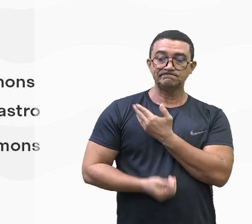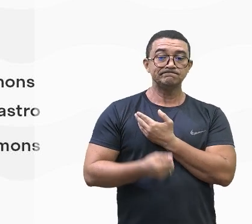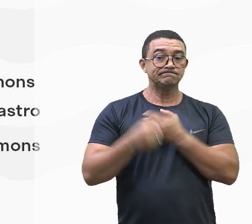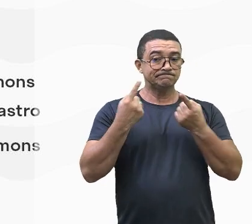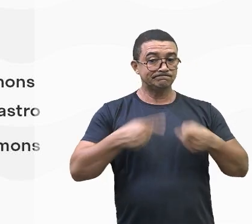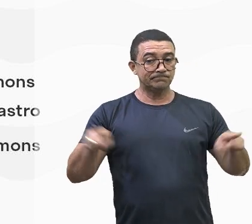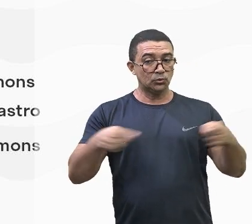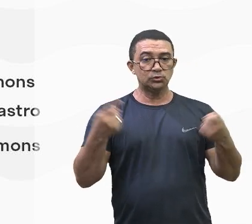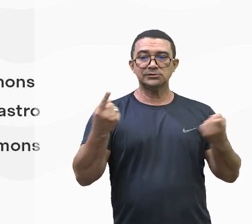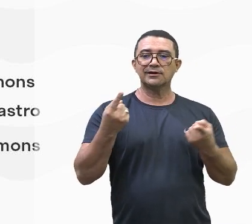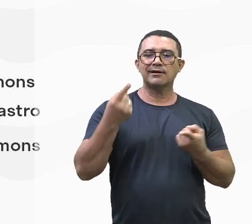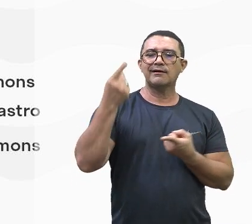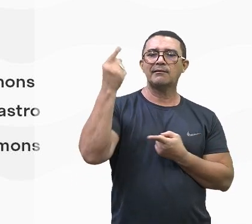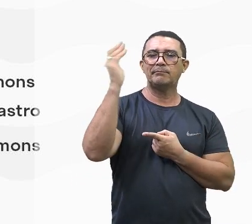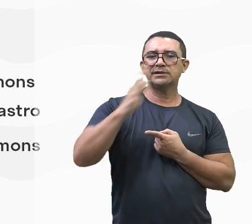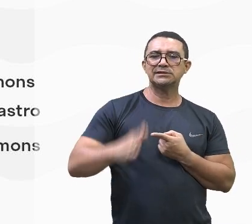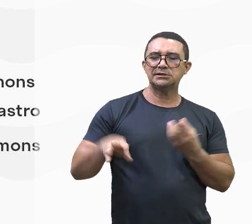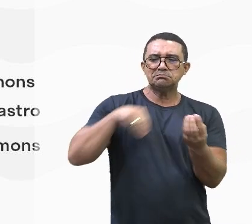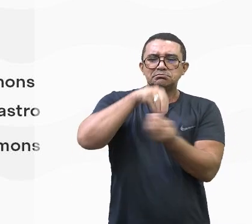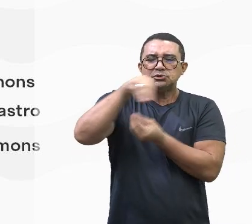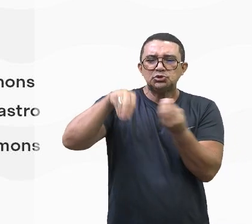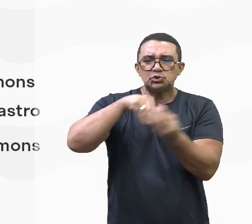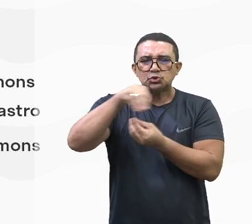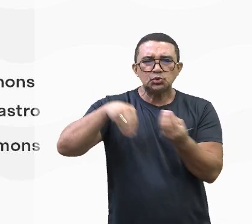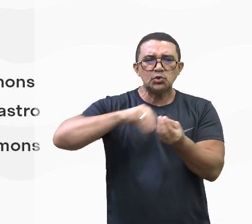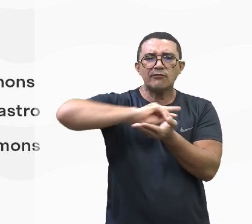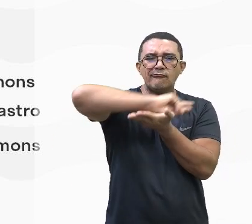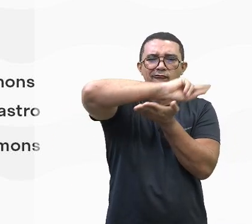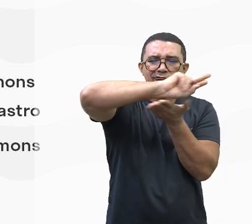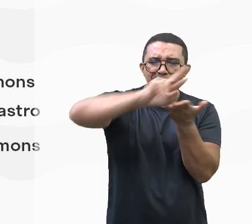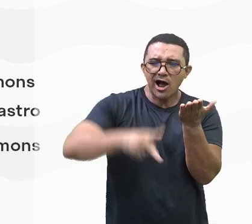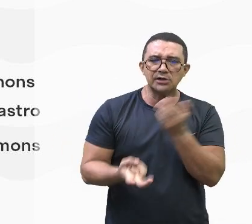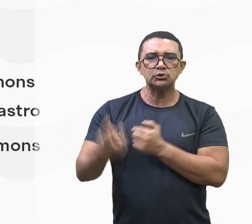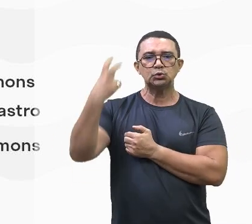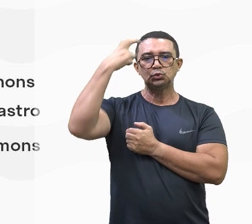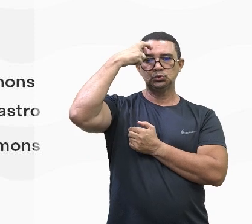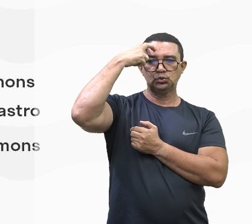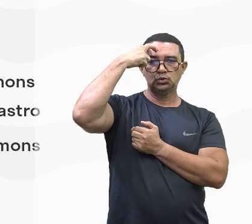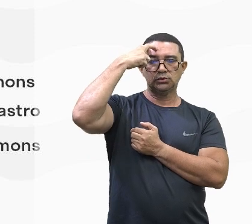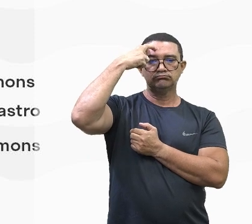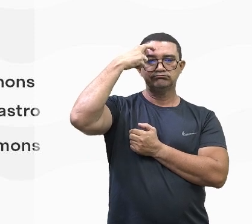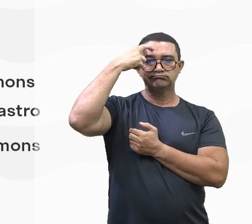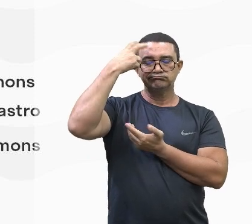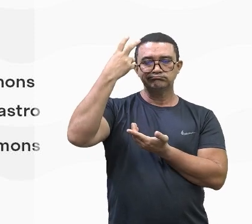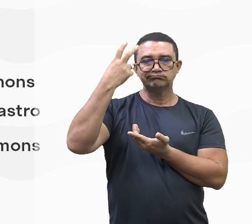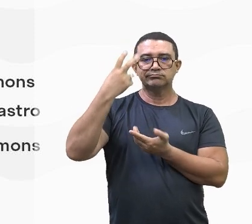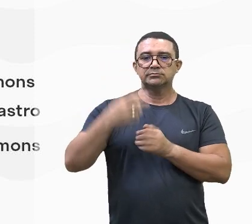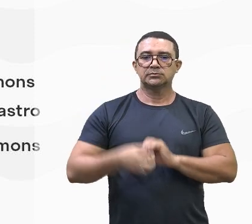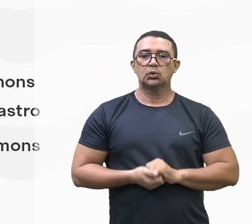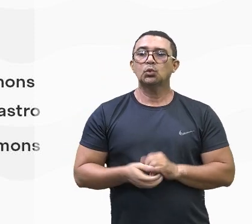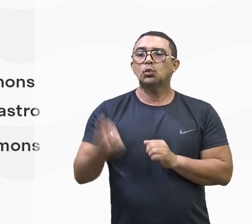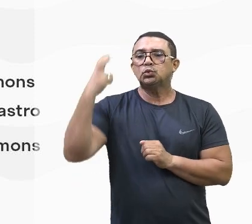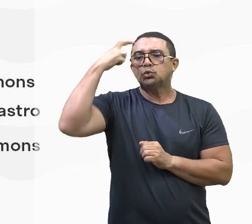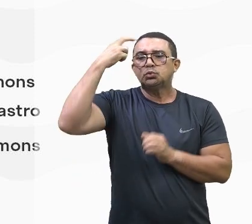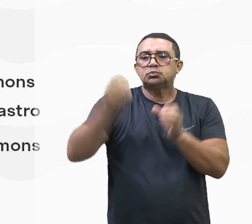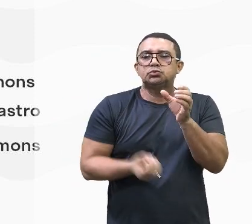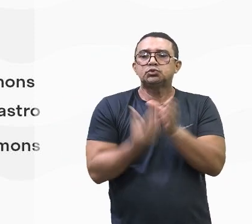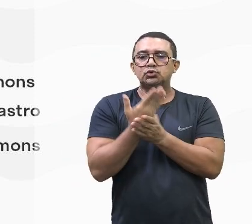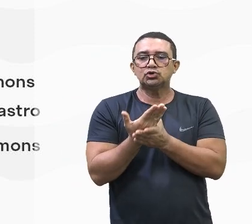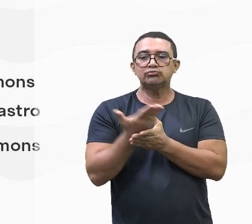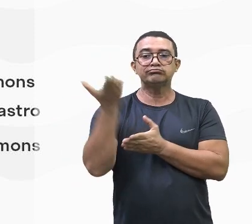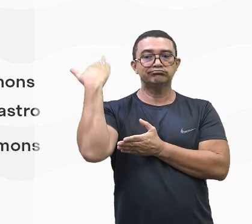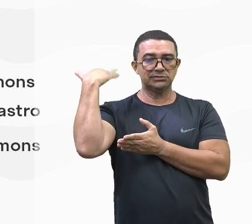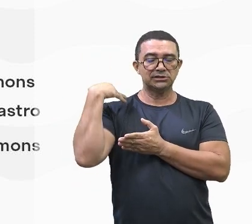brasileira mistura elementos de várias culturas, principalmente as chamadas culturas formadoras, que eram as